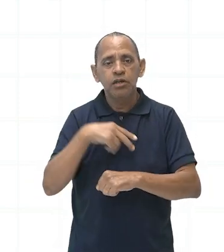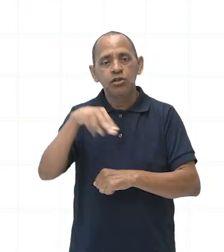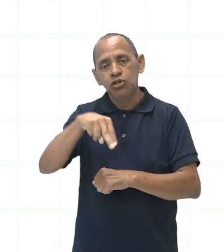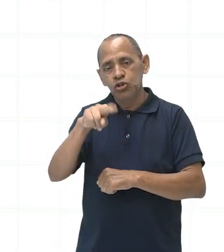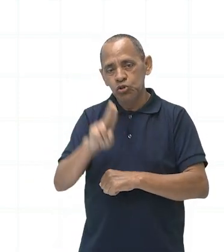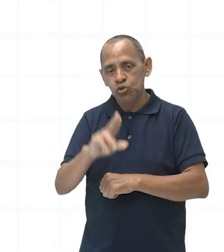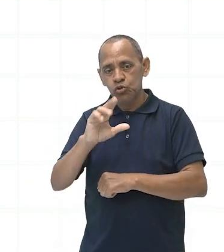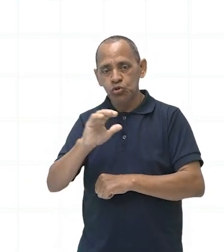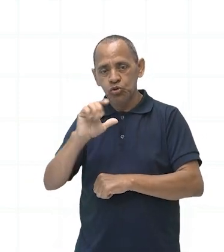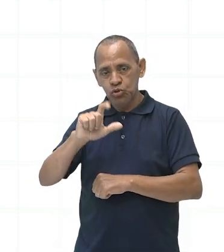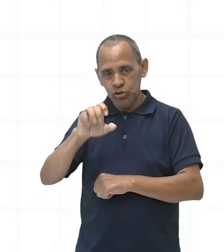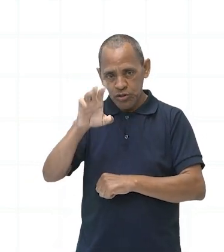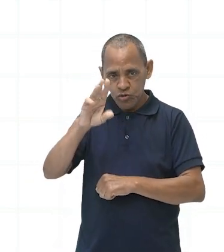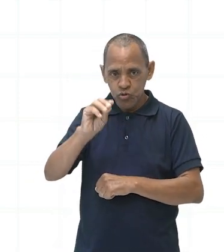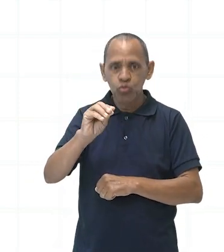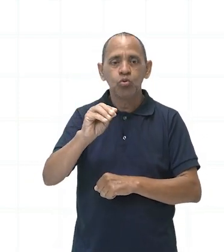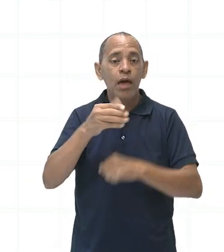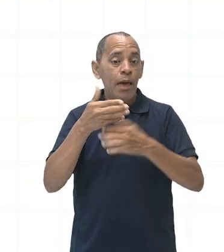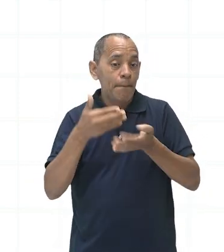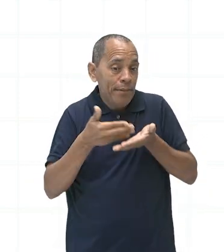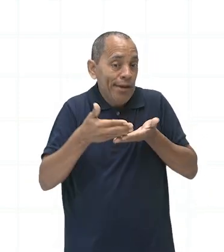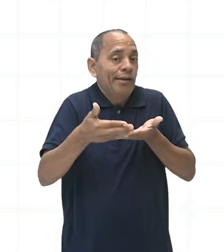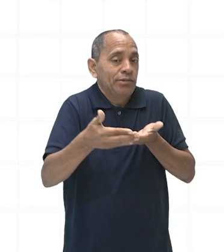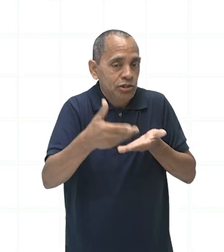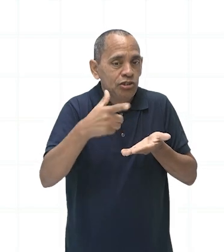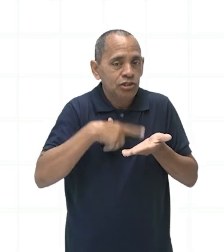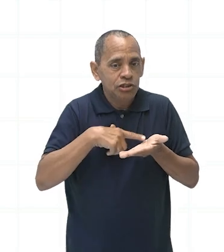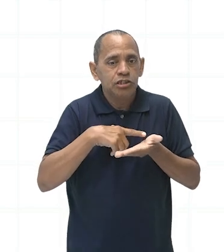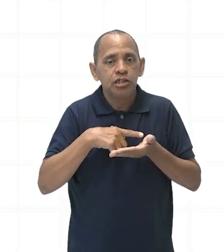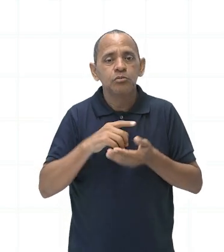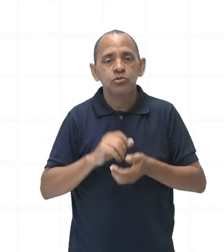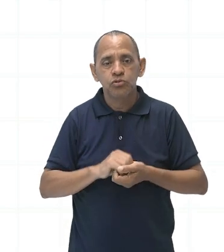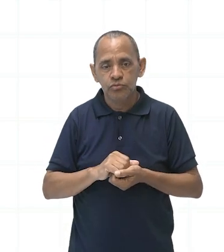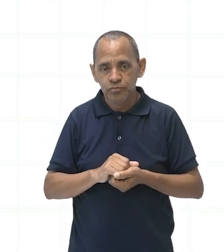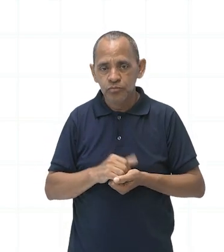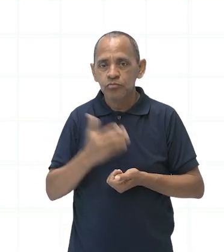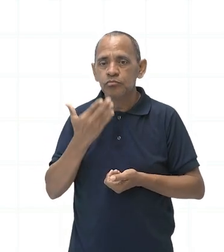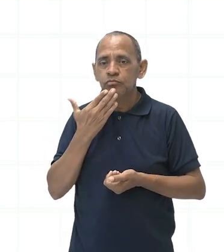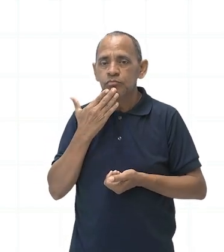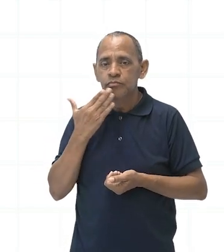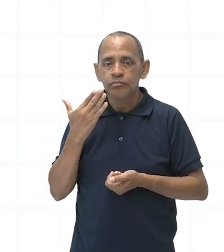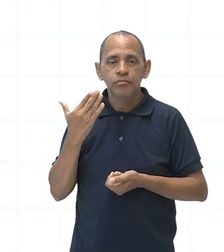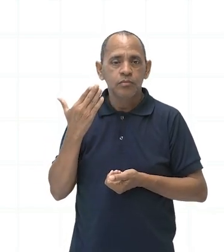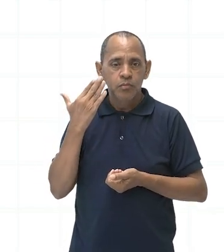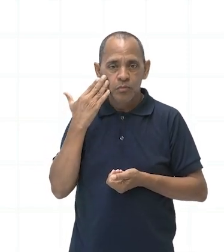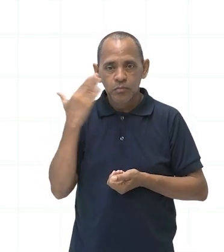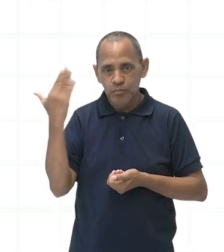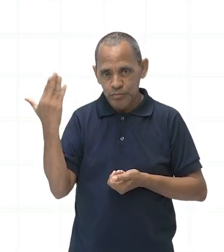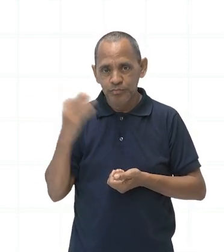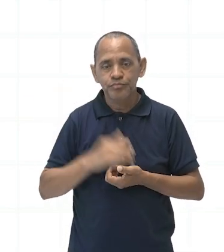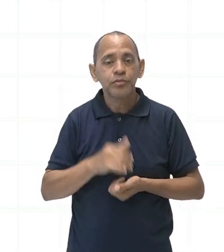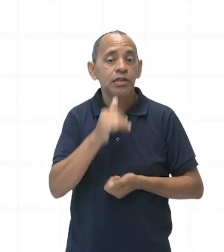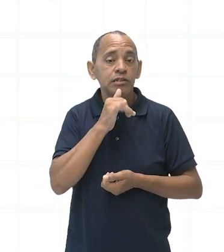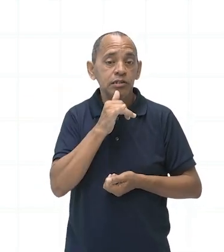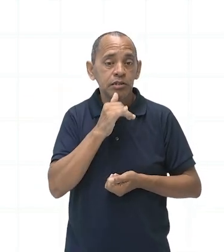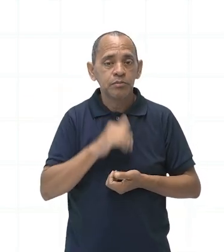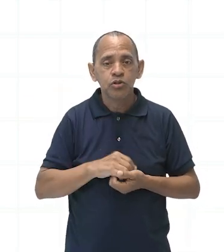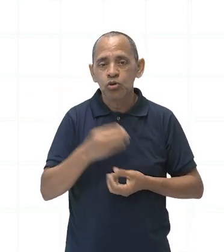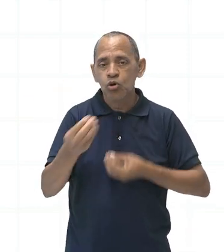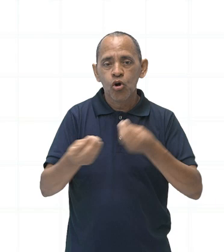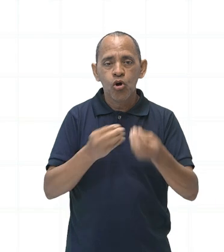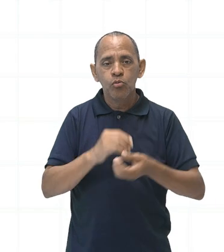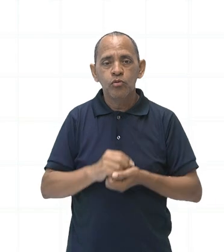composto, ok? Então, vamos aos exemplos que fica mais claro aí compreender esse sujeito. Fauna